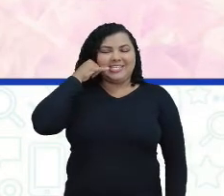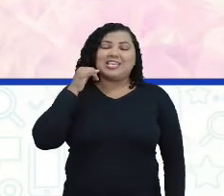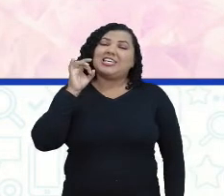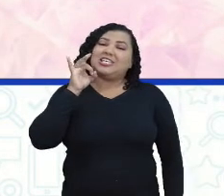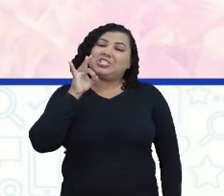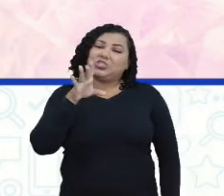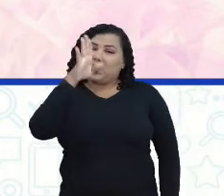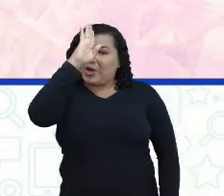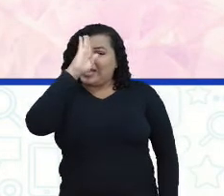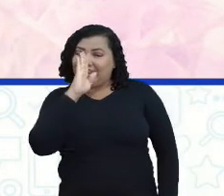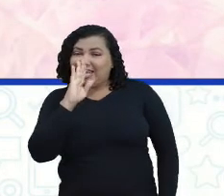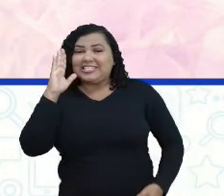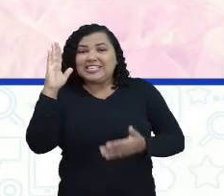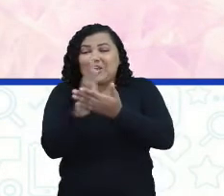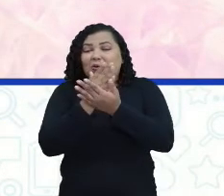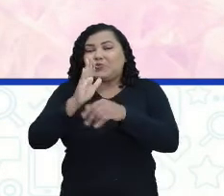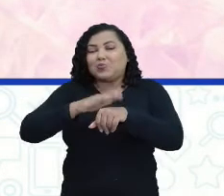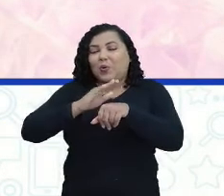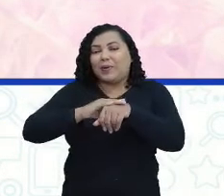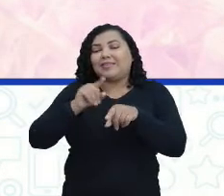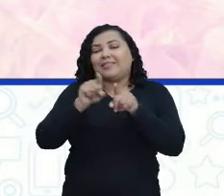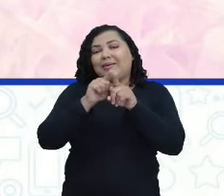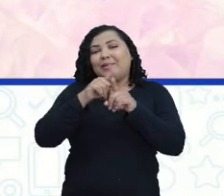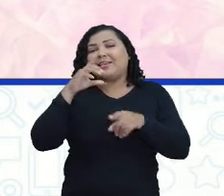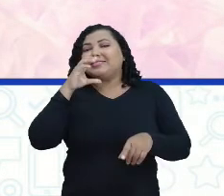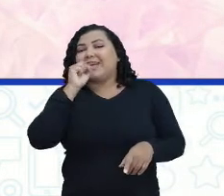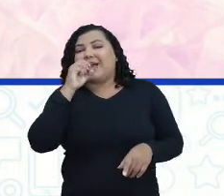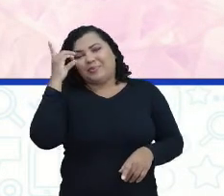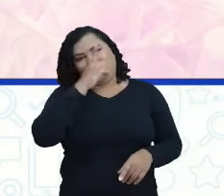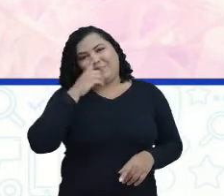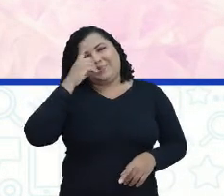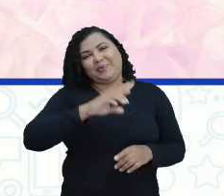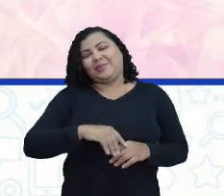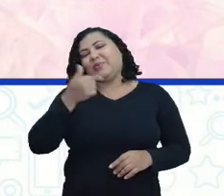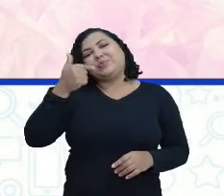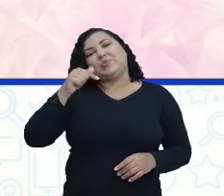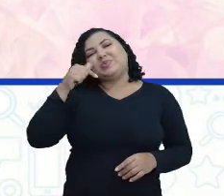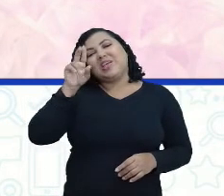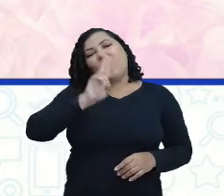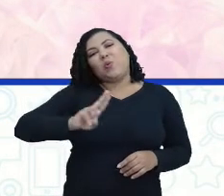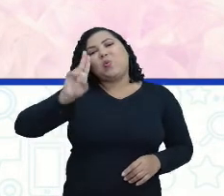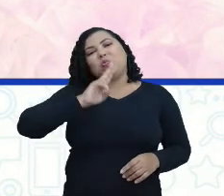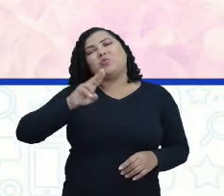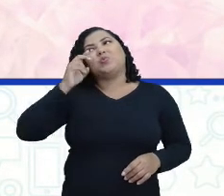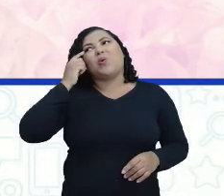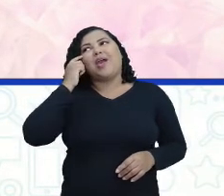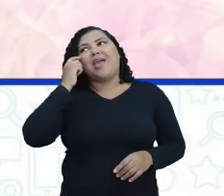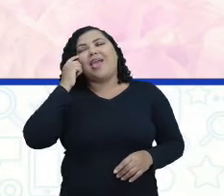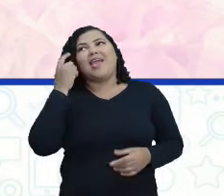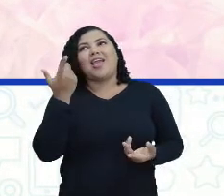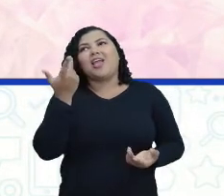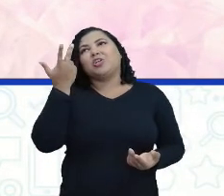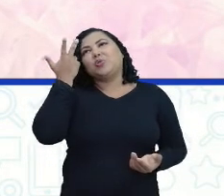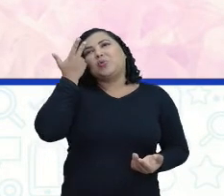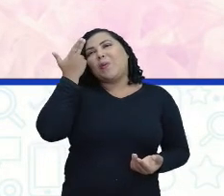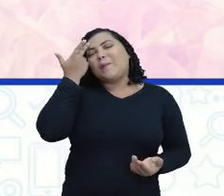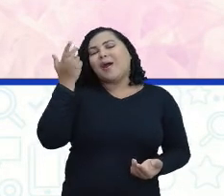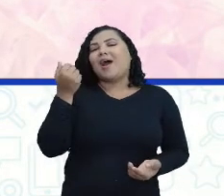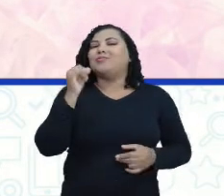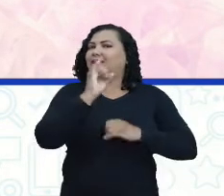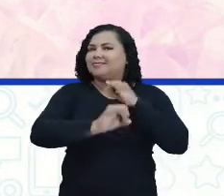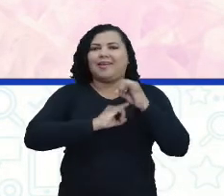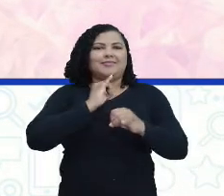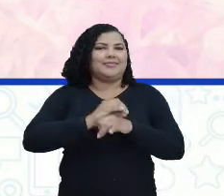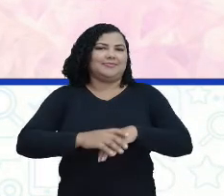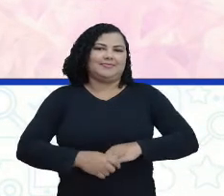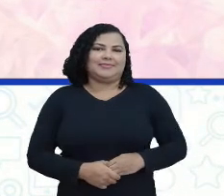alguns horários e no final de semana. Então, a gente não tinha esse uso tão constante e contínuo da internet, né?